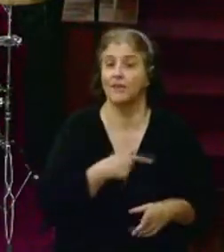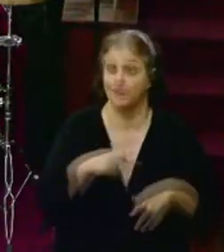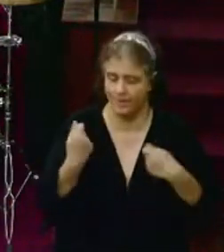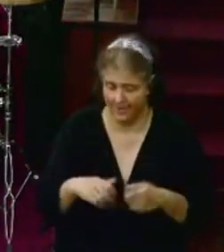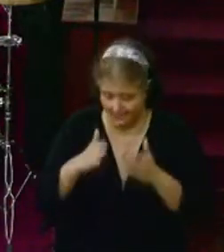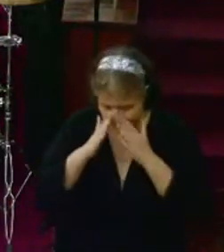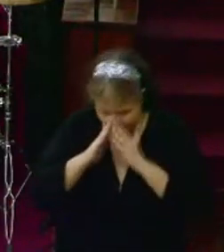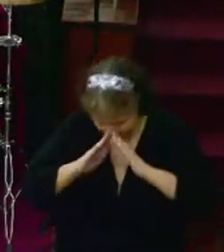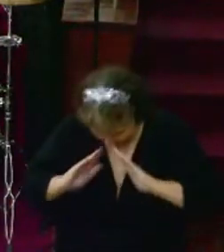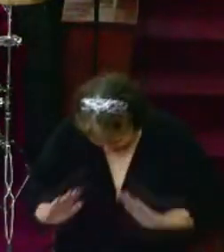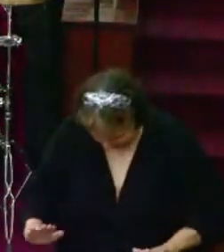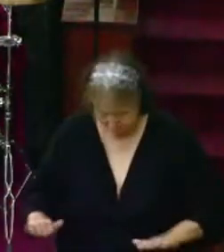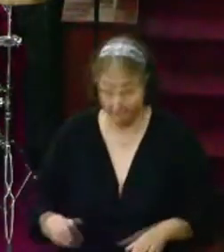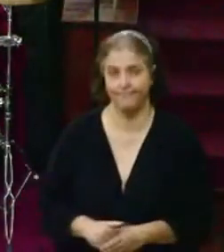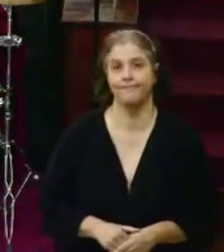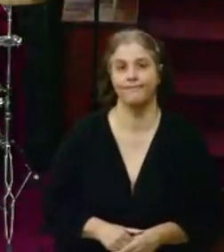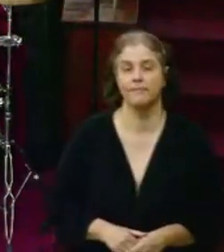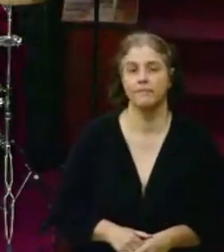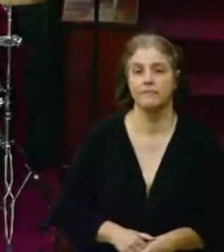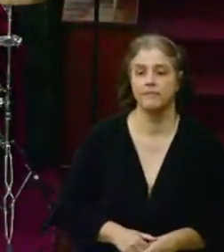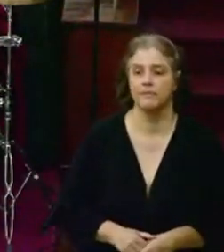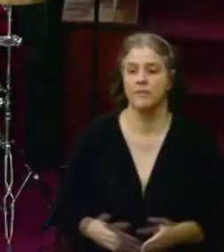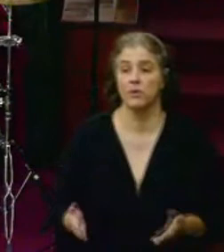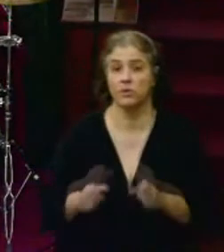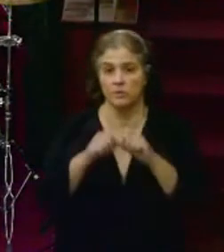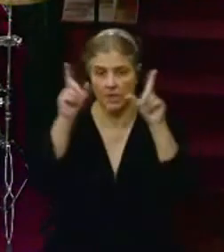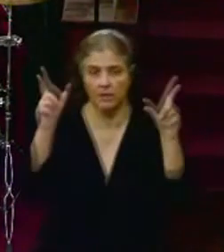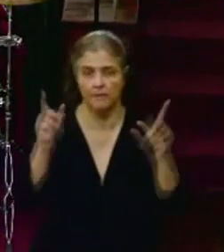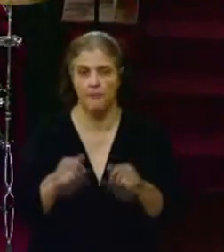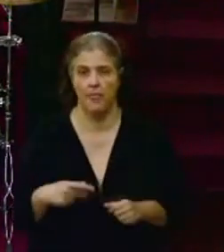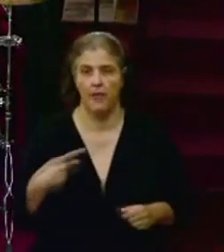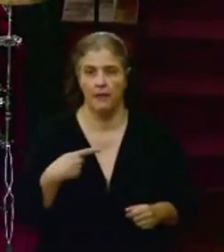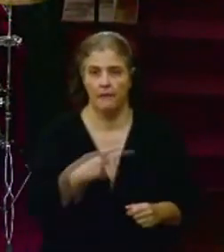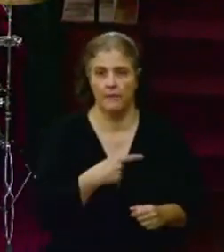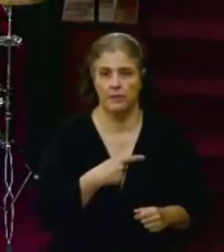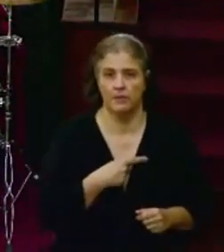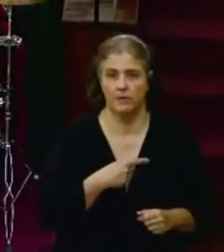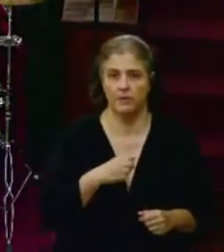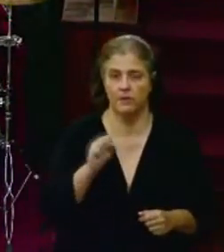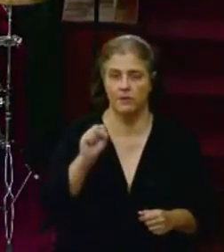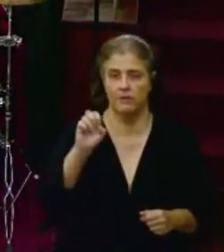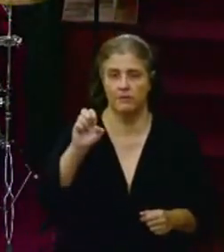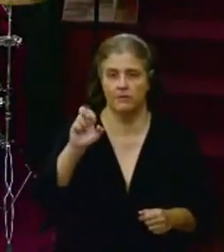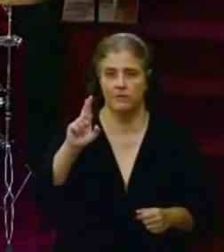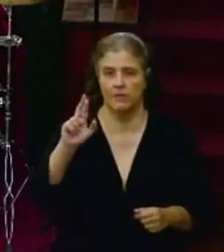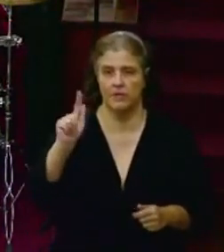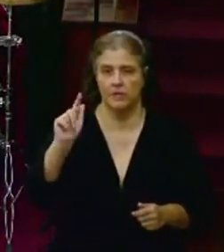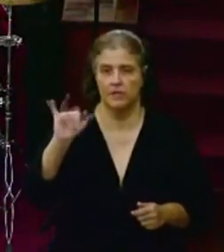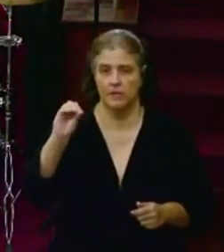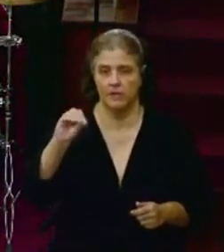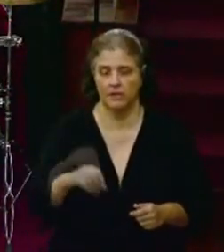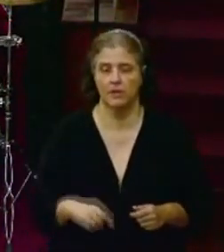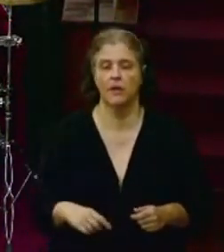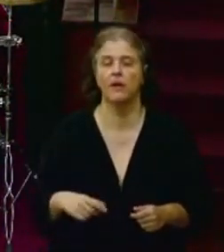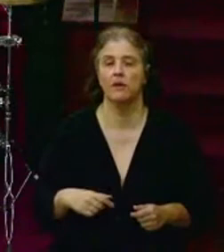Testamento? Hoje pela manhã, o reverendo Sérgio Lima, falando sobre o batismo de Jesus, ele mencionou João Batista. E